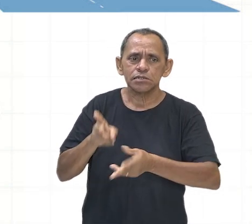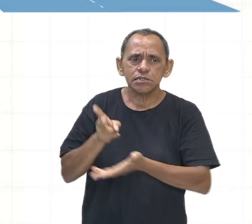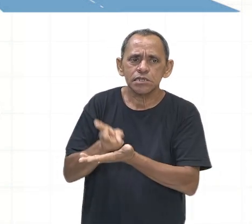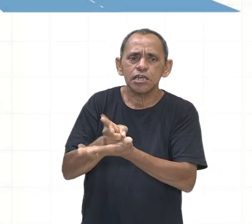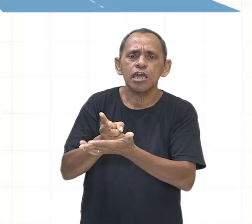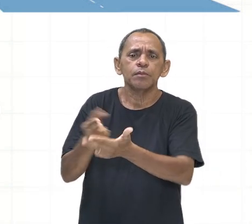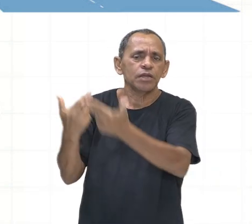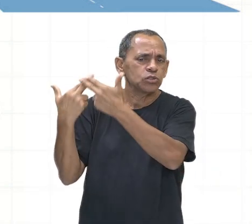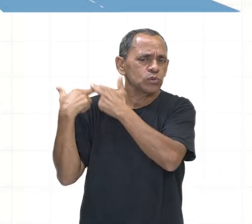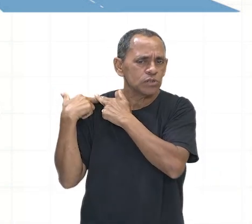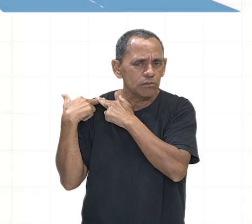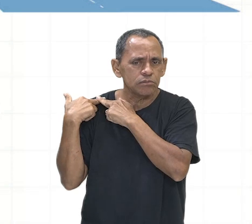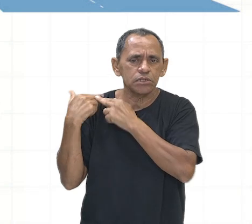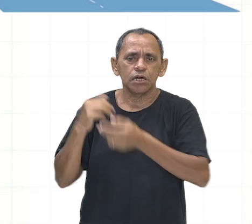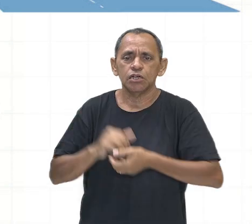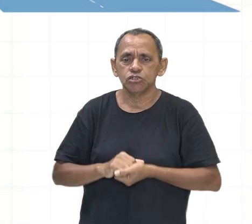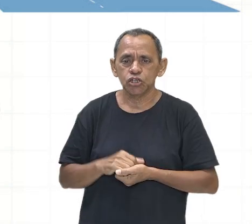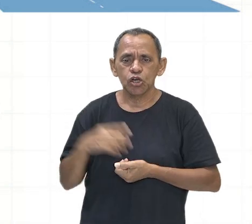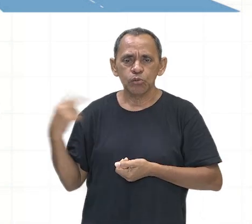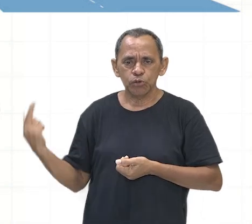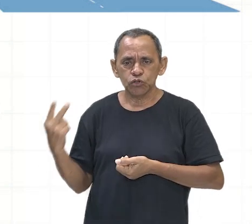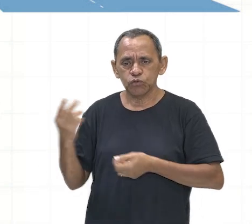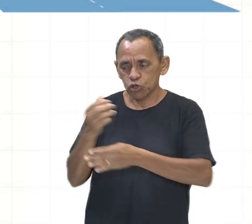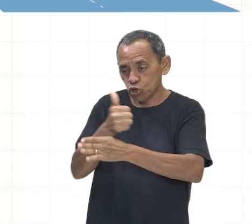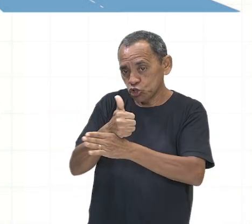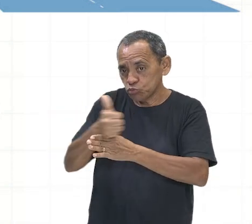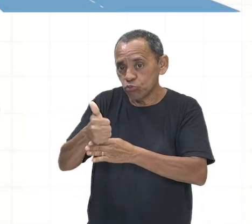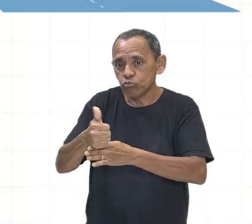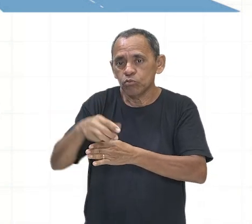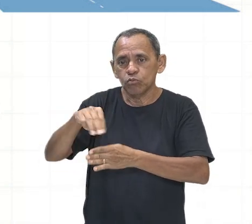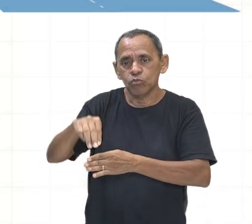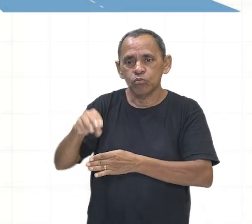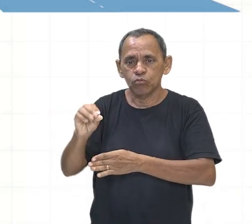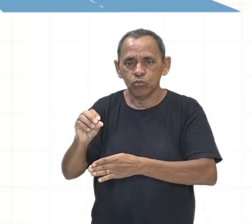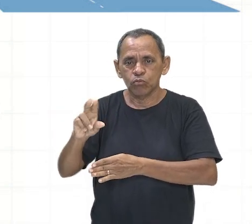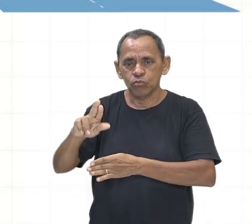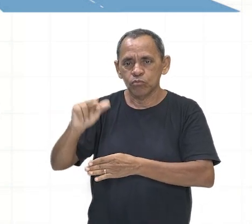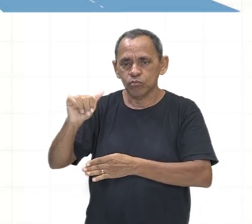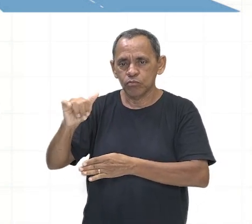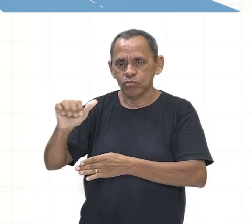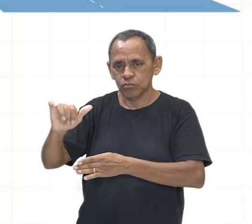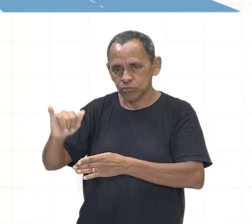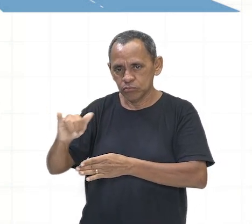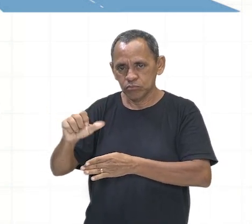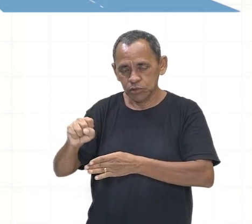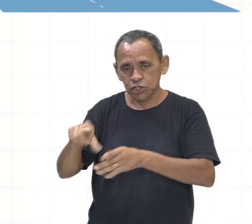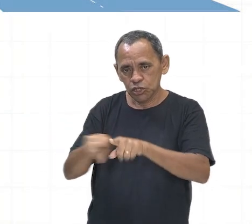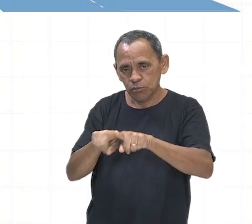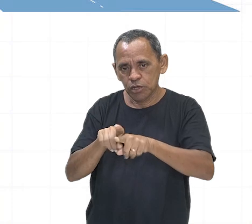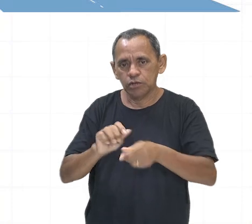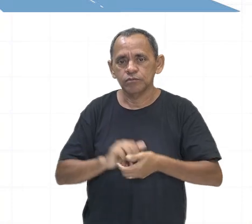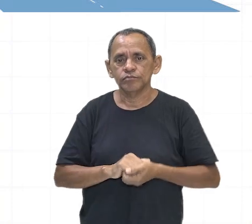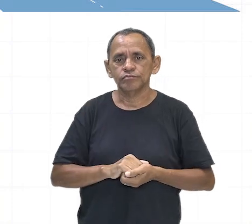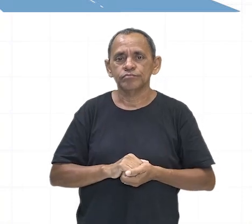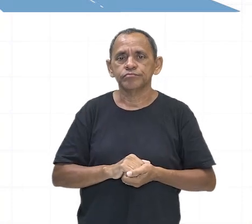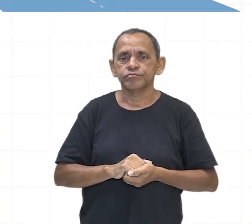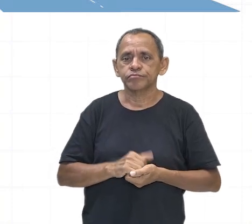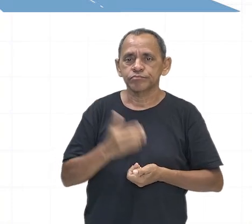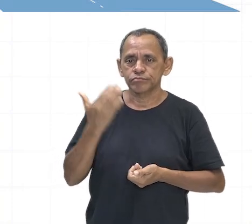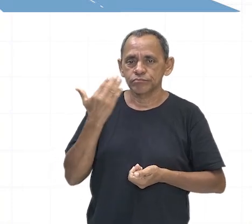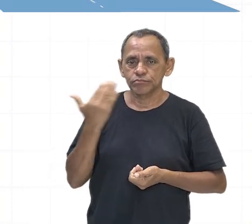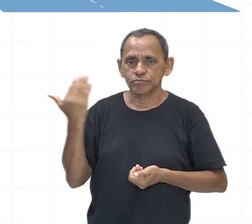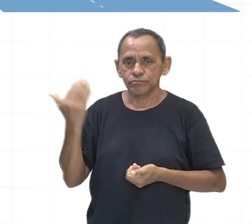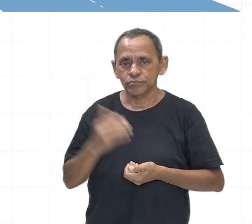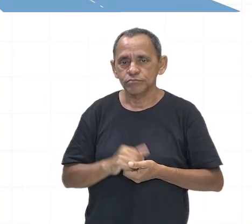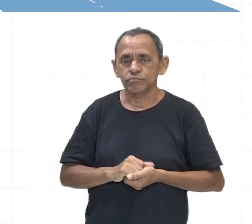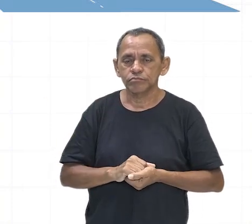próxima cartela nós vamos ver o quê? Nós vamos ver a seguinte ideia. Enquanto que na próxima cartela nós vamos ver que a